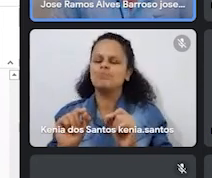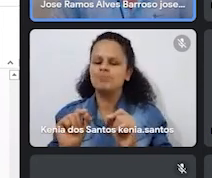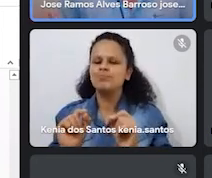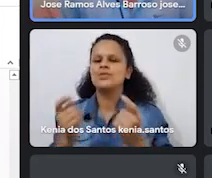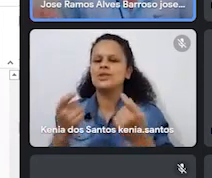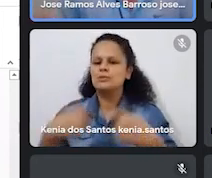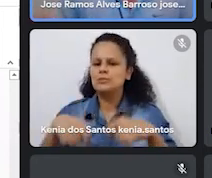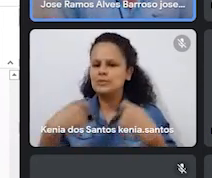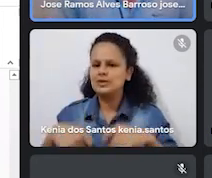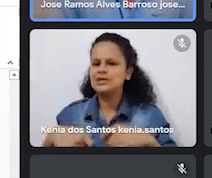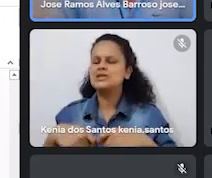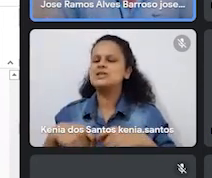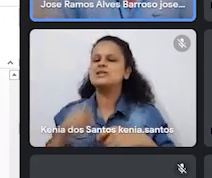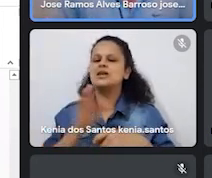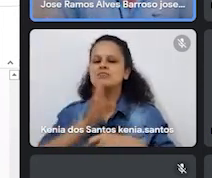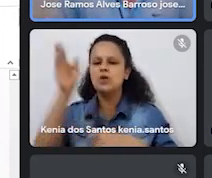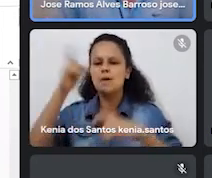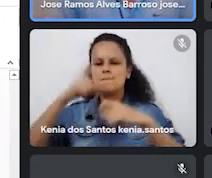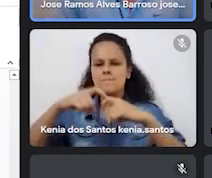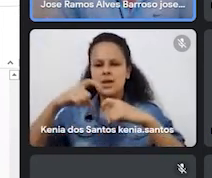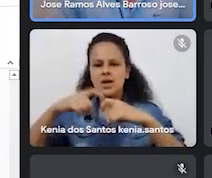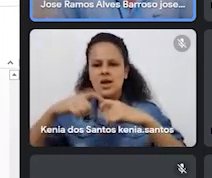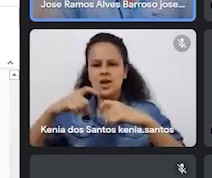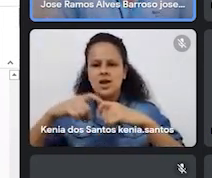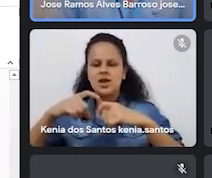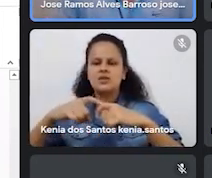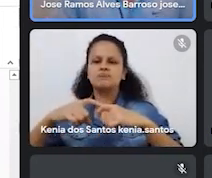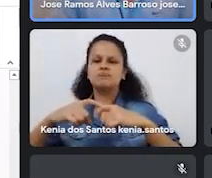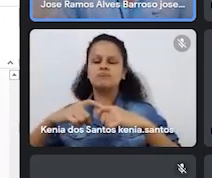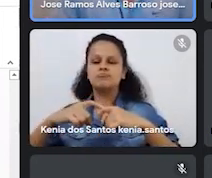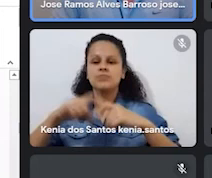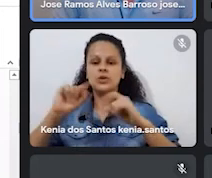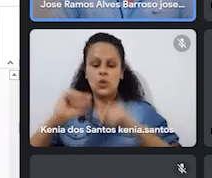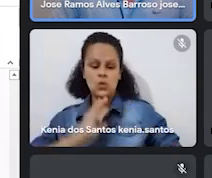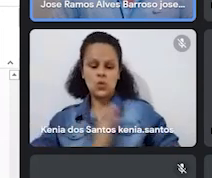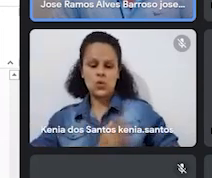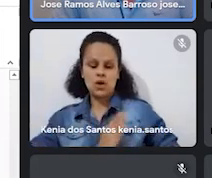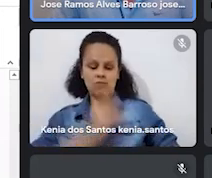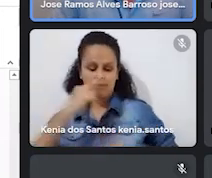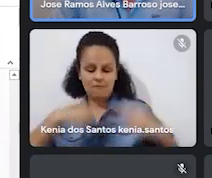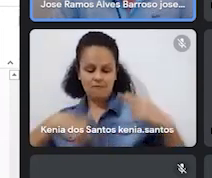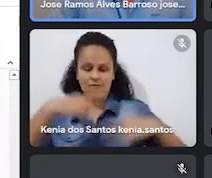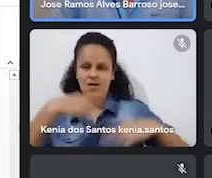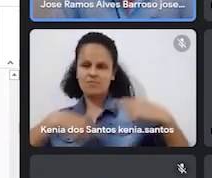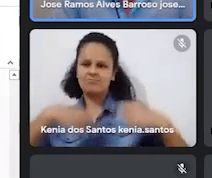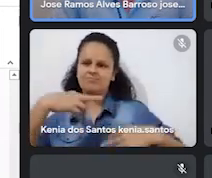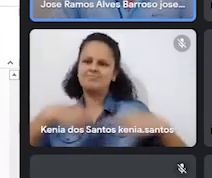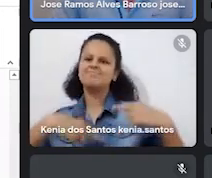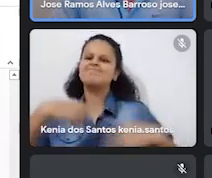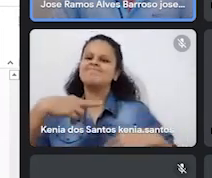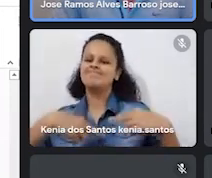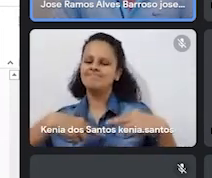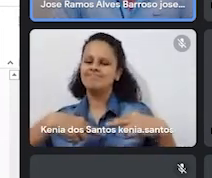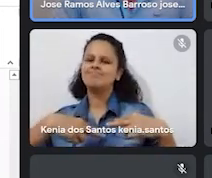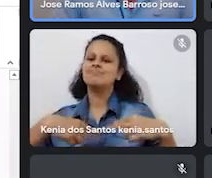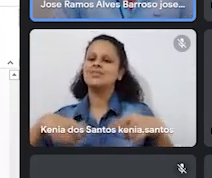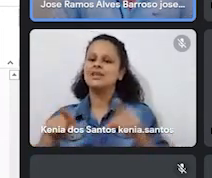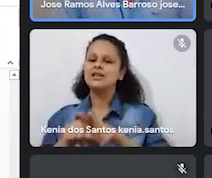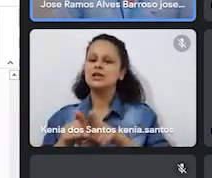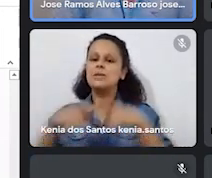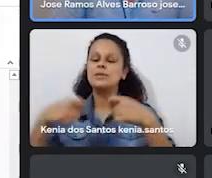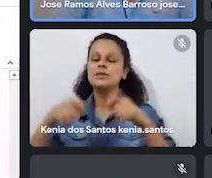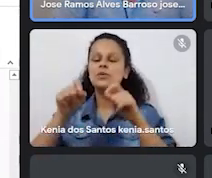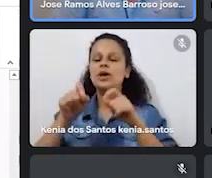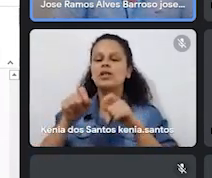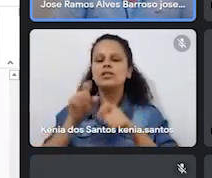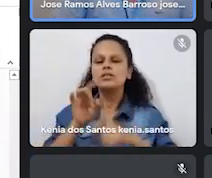um eletrocardiograma. Justamente por isso. E ele tem que ficar em